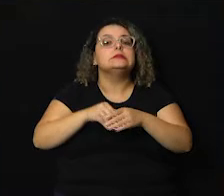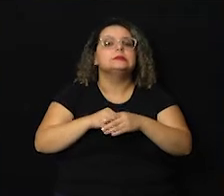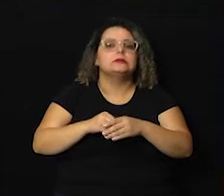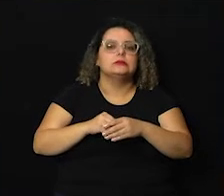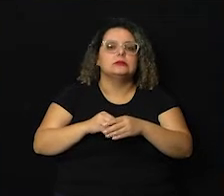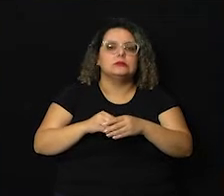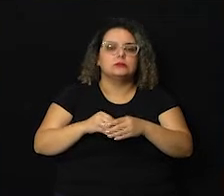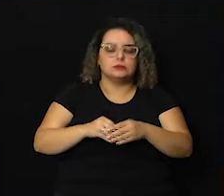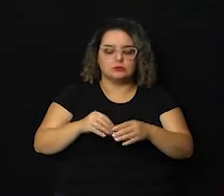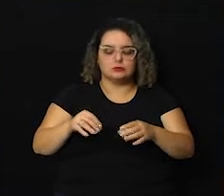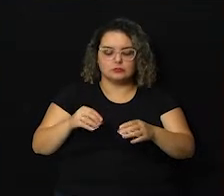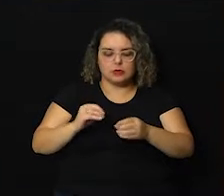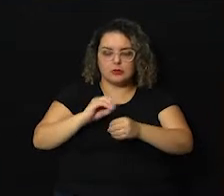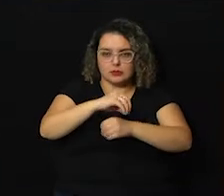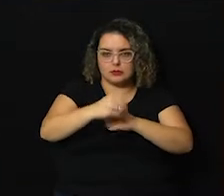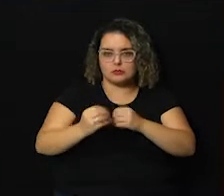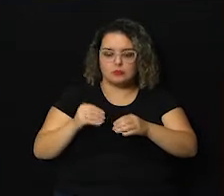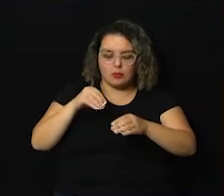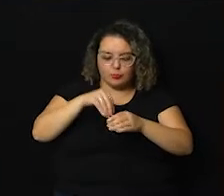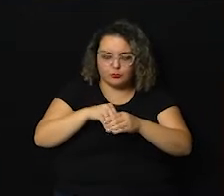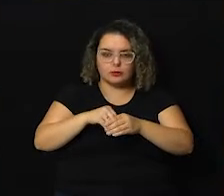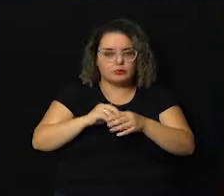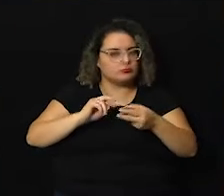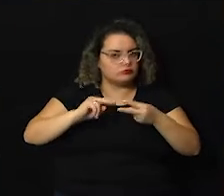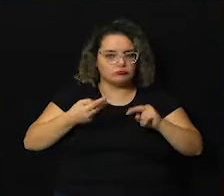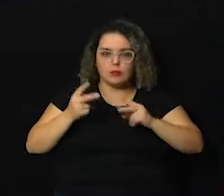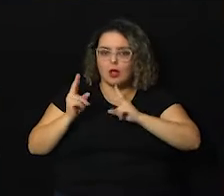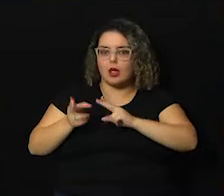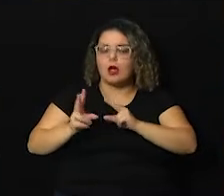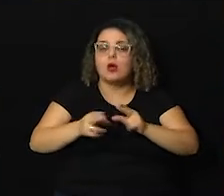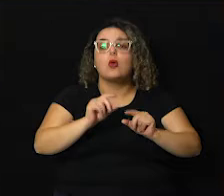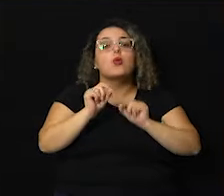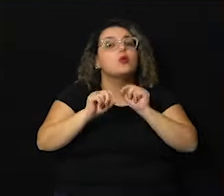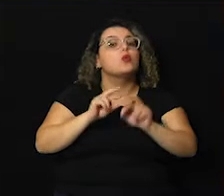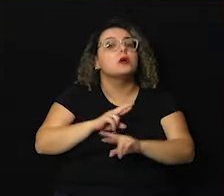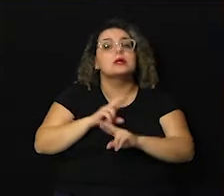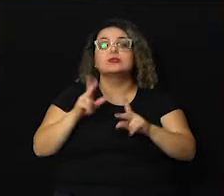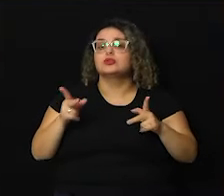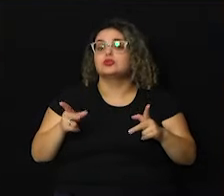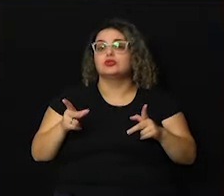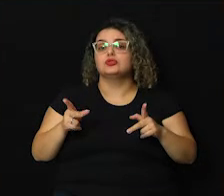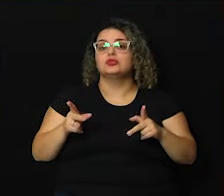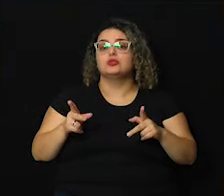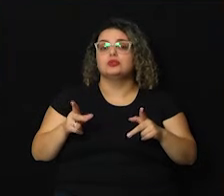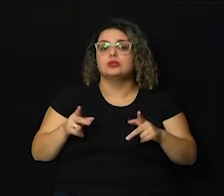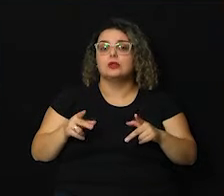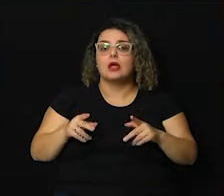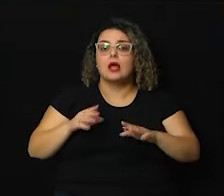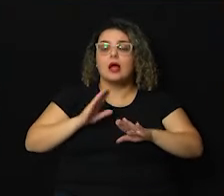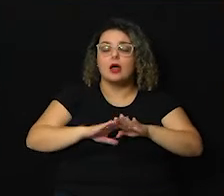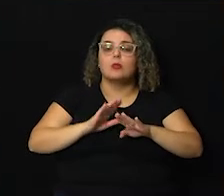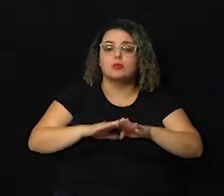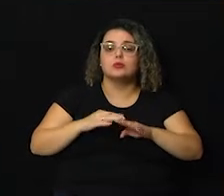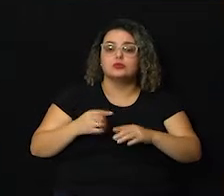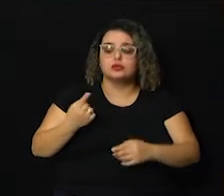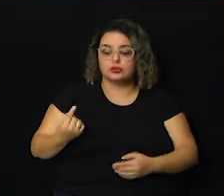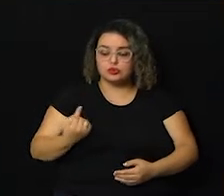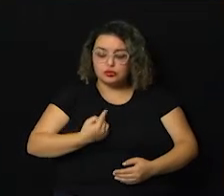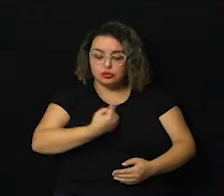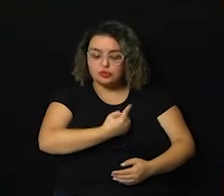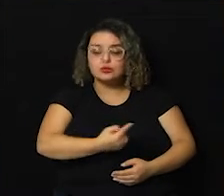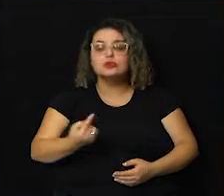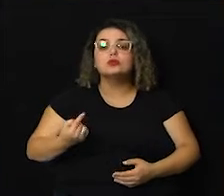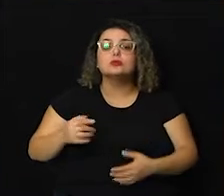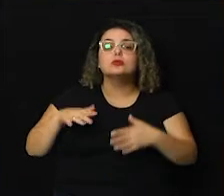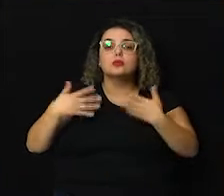dentro desses núcleos nós temos a mesma composição genética. O que difere é a função de cada tecido e quais